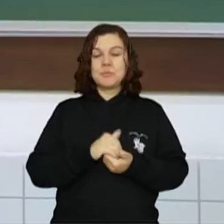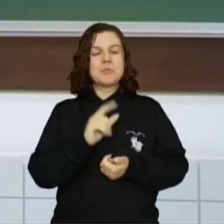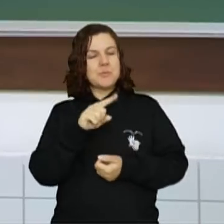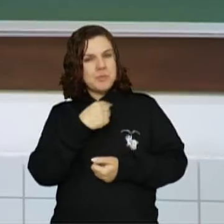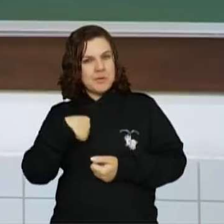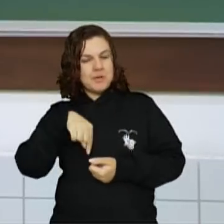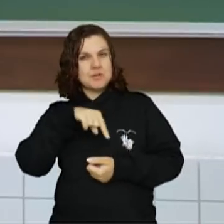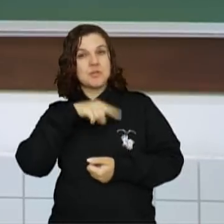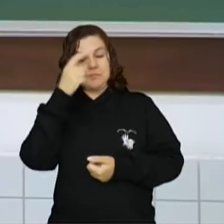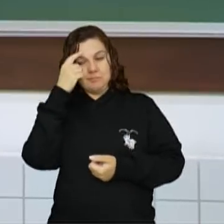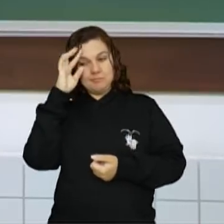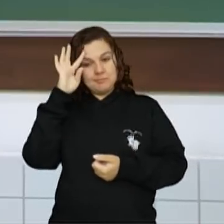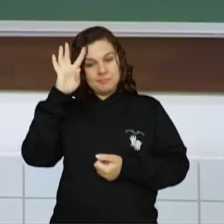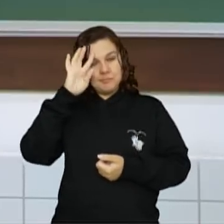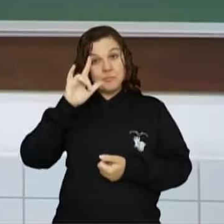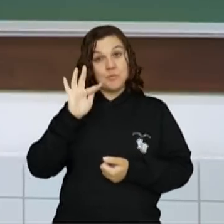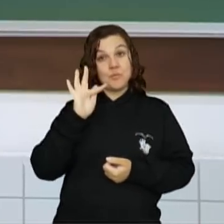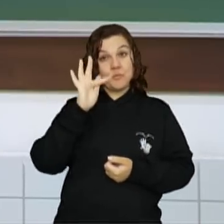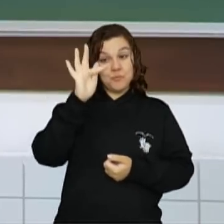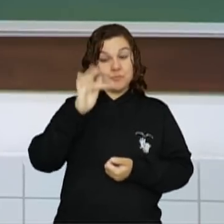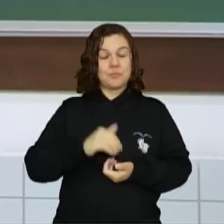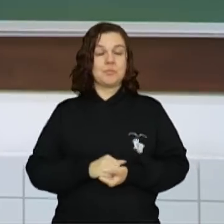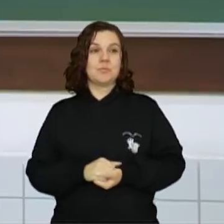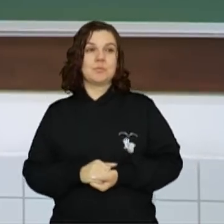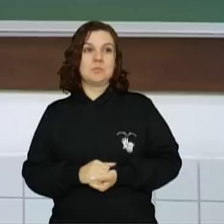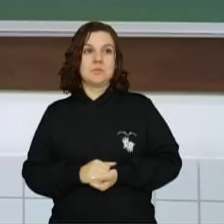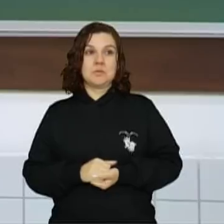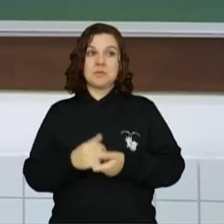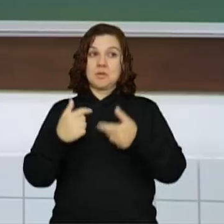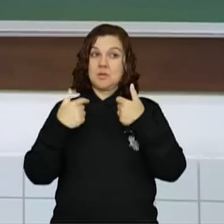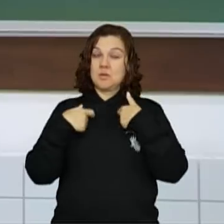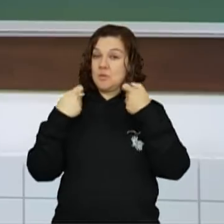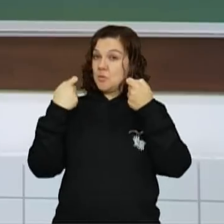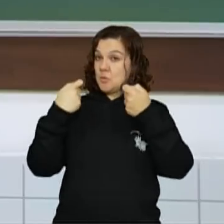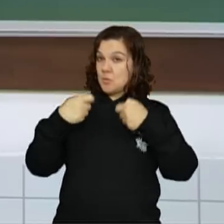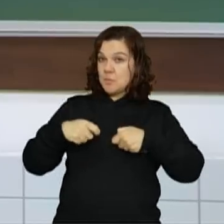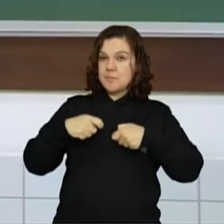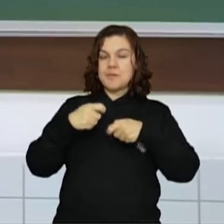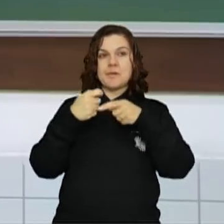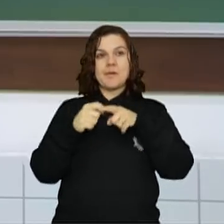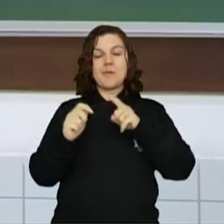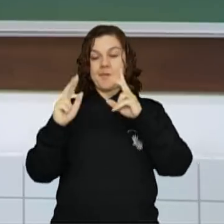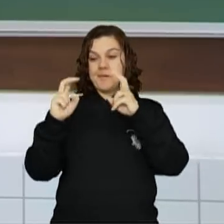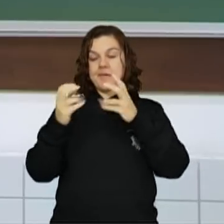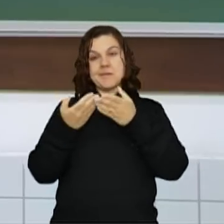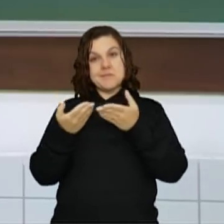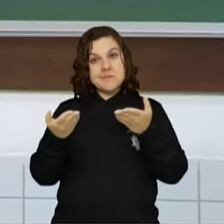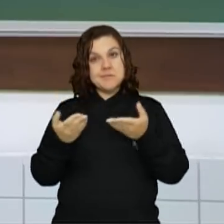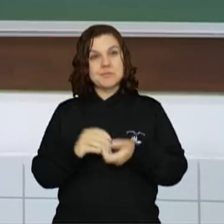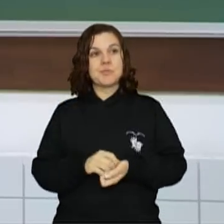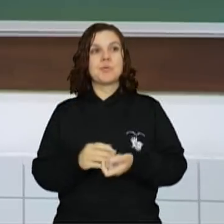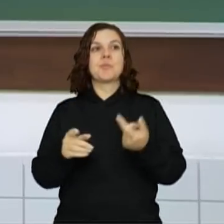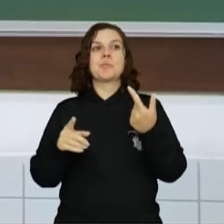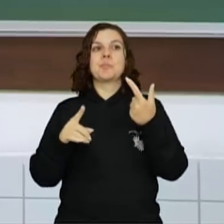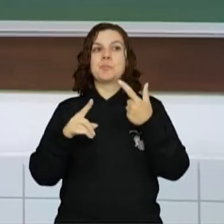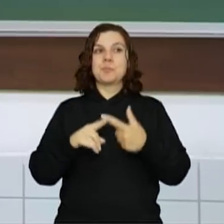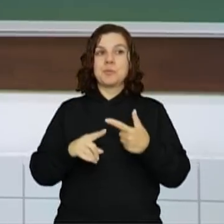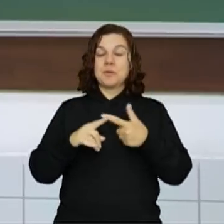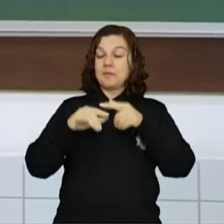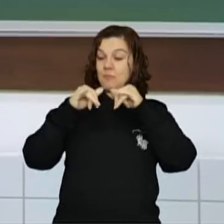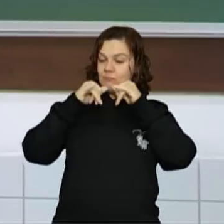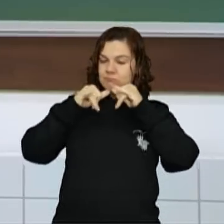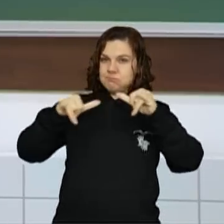nós temos que pensar no futuro. E eu não preciso falar sobre esse assunto porque tem